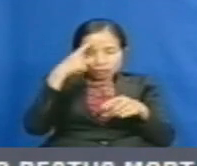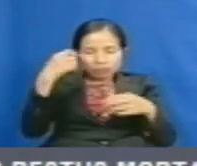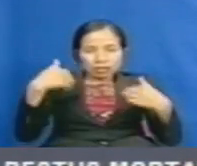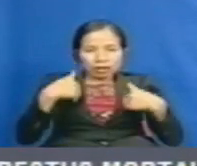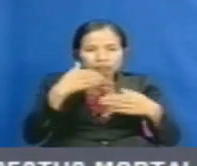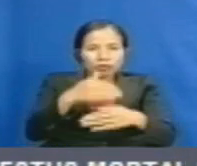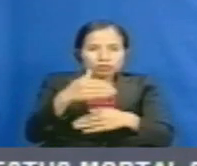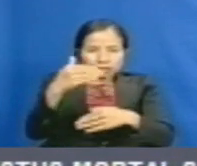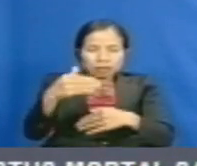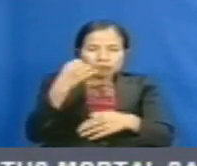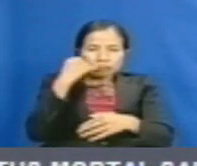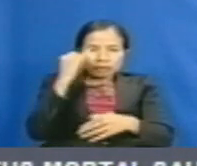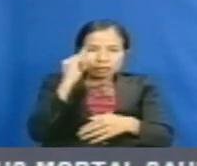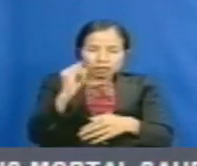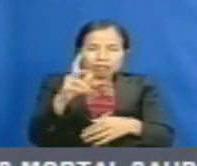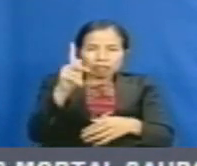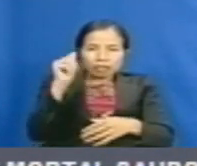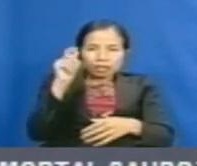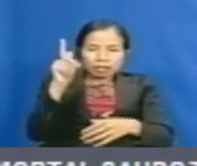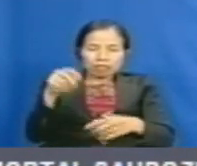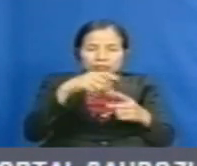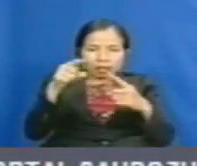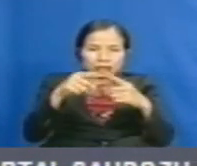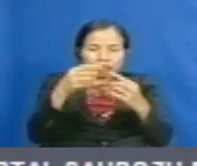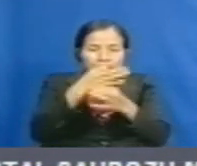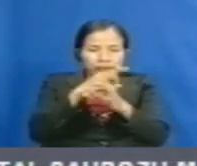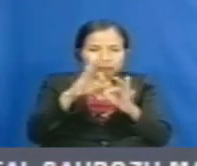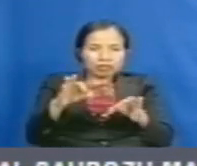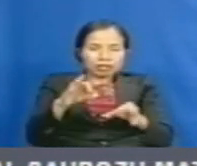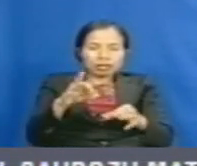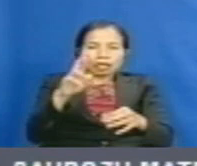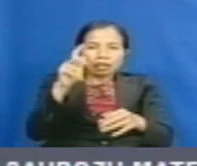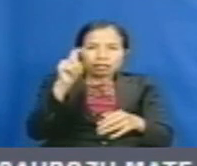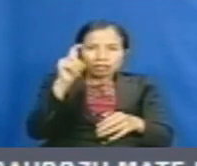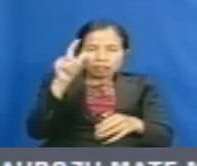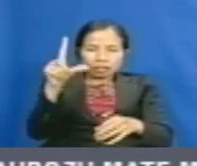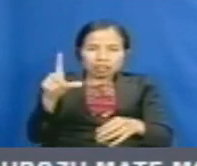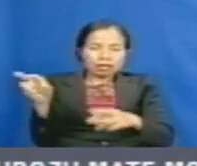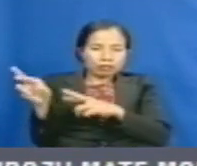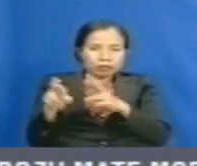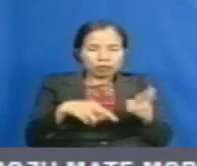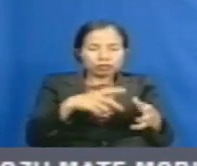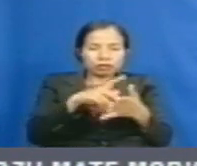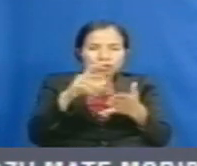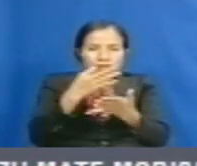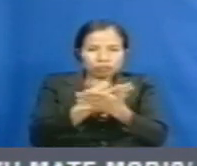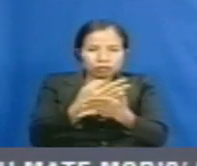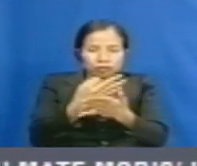hela processo investigação kaknian. Bem hira remata parte RTTL IP pronto halo